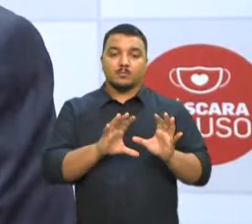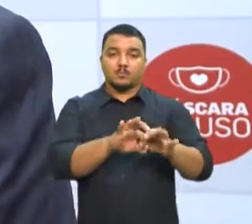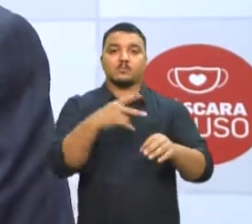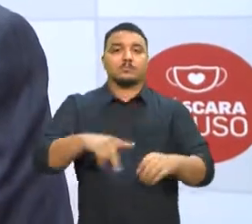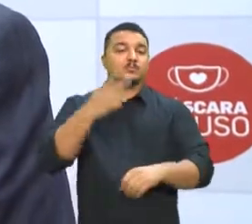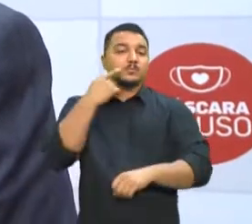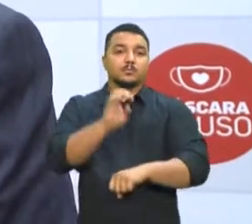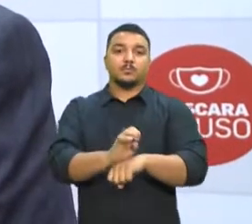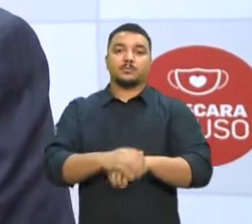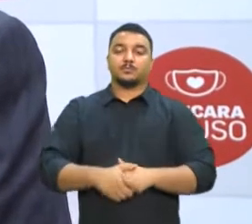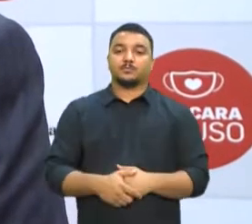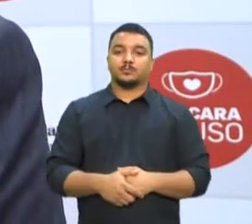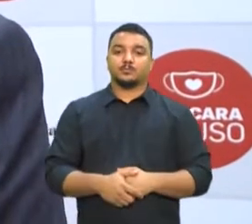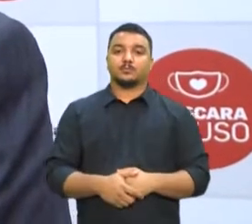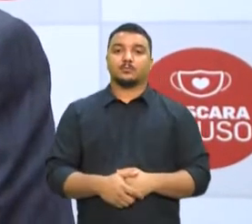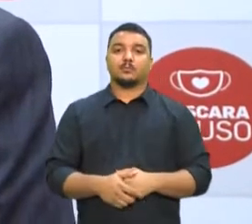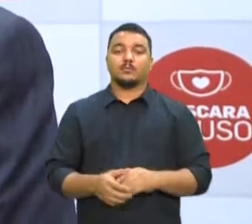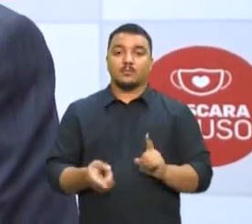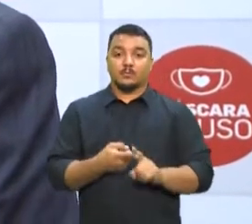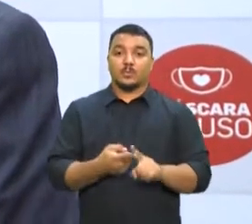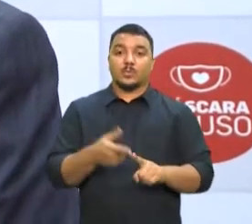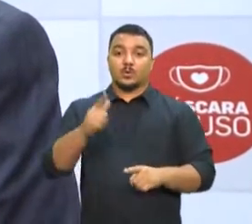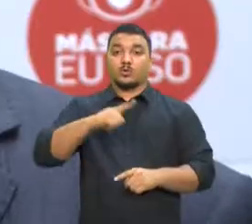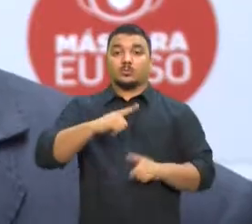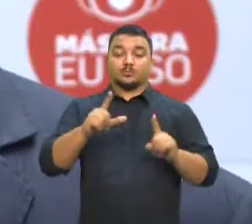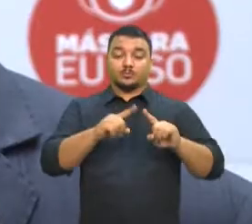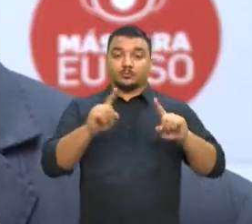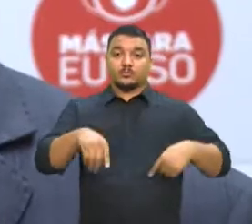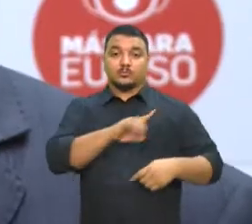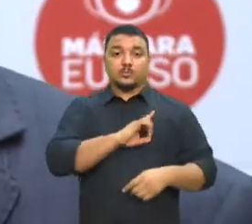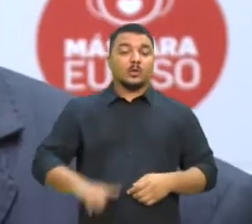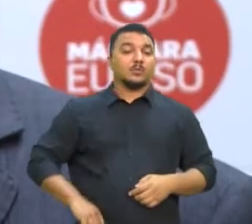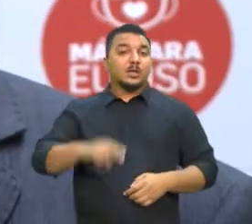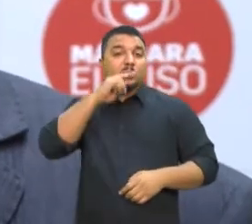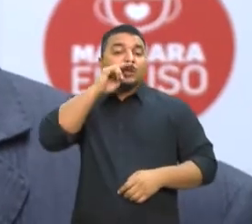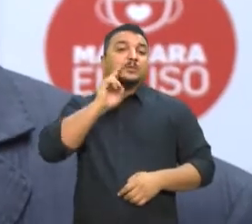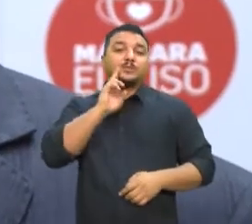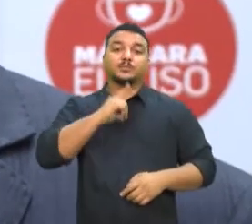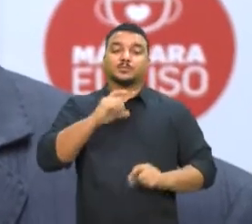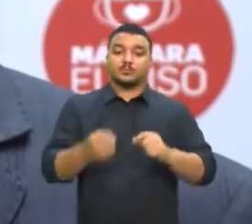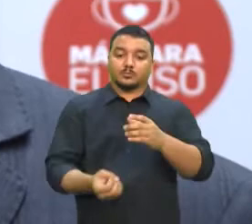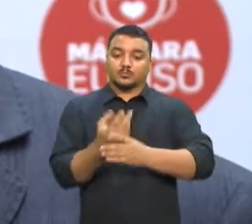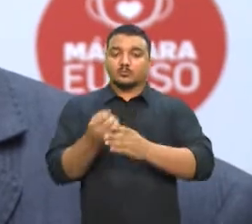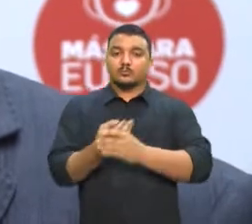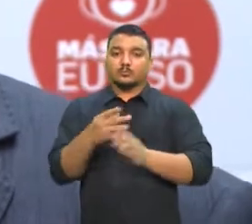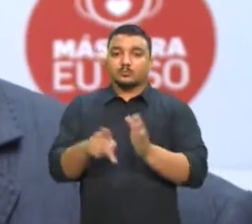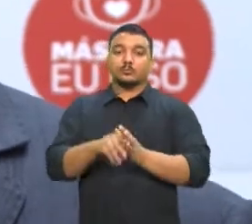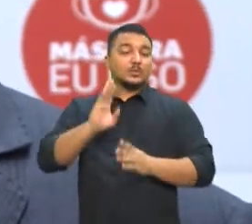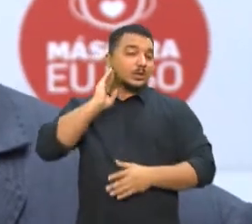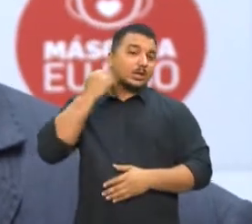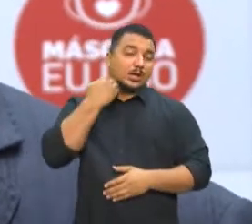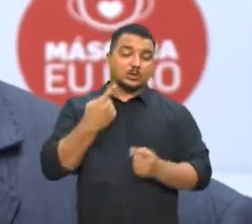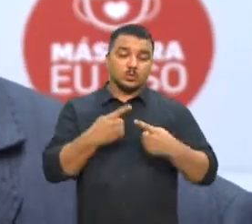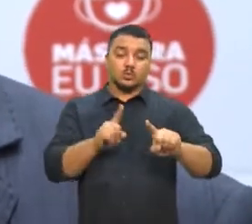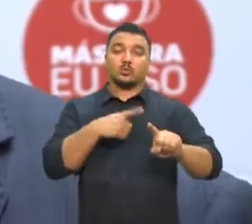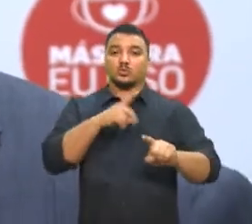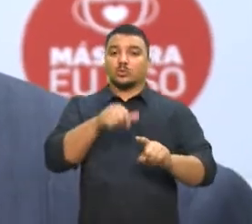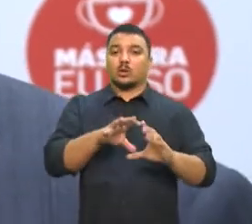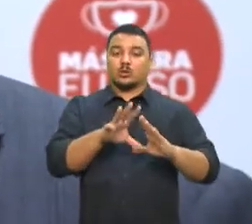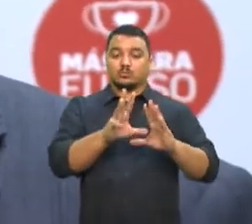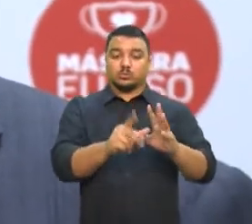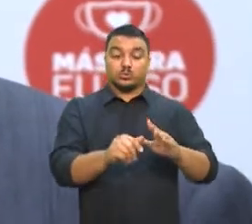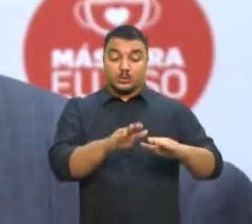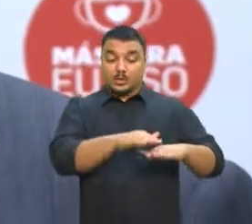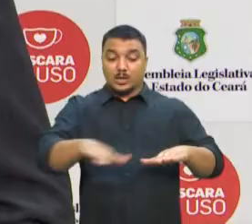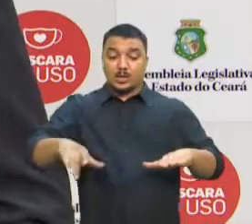Outro projeto de indicação de autoria do deputado Nelinho dispõe sobre a criação da Delegacia de Combate à Exploração da Criança e